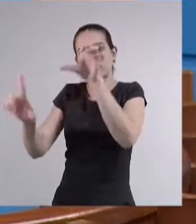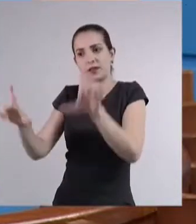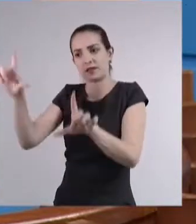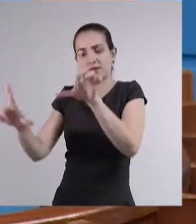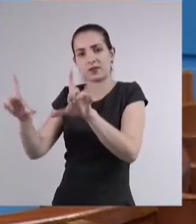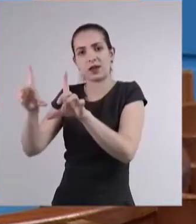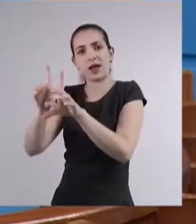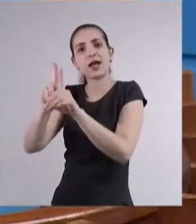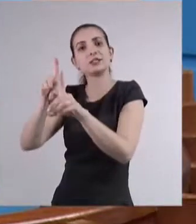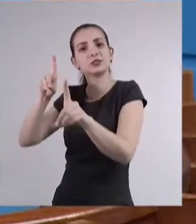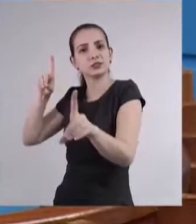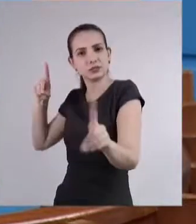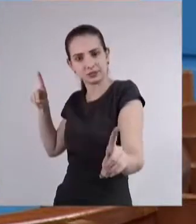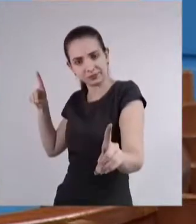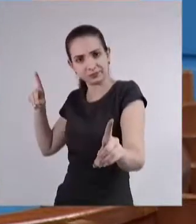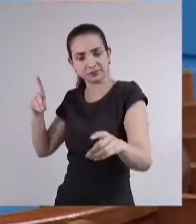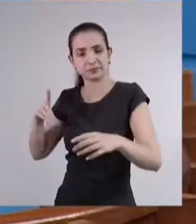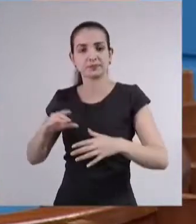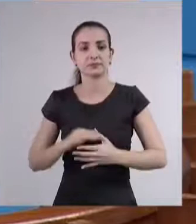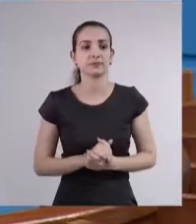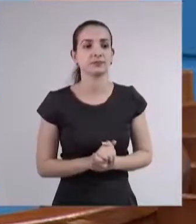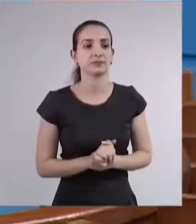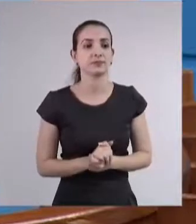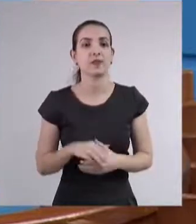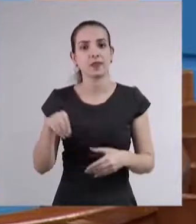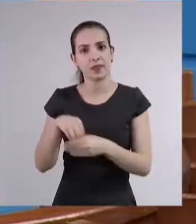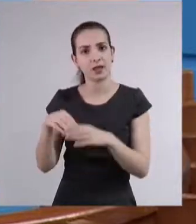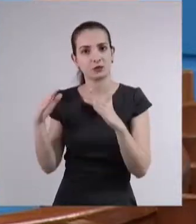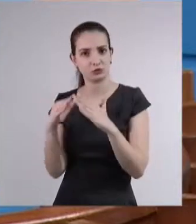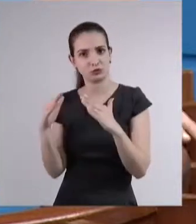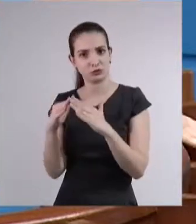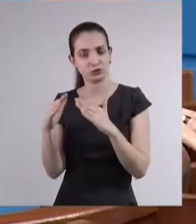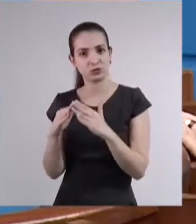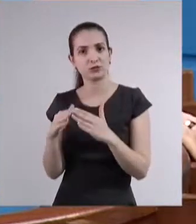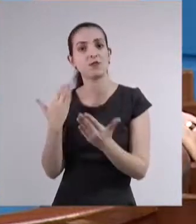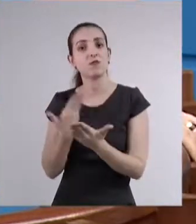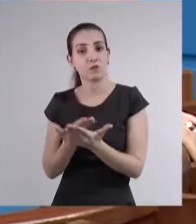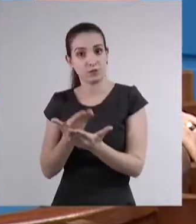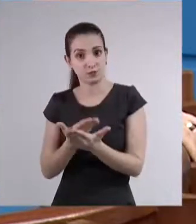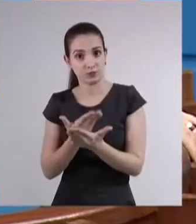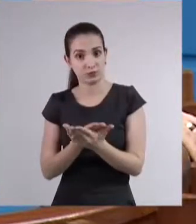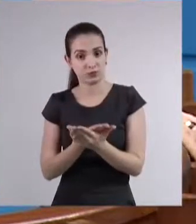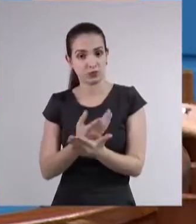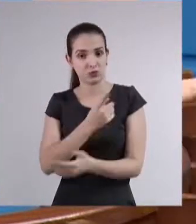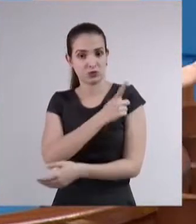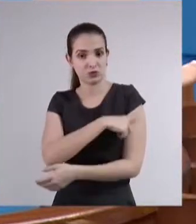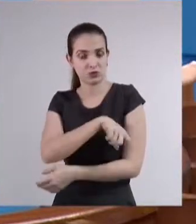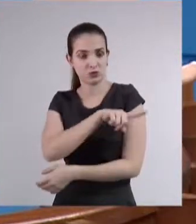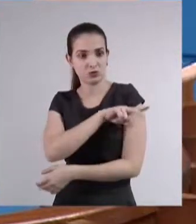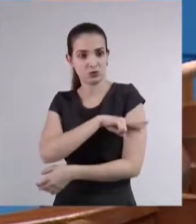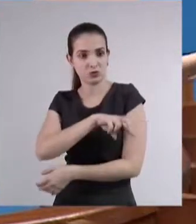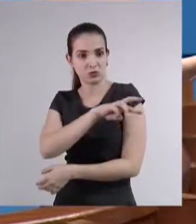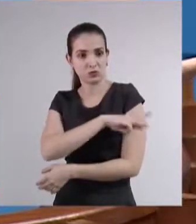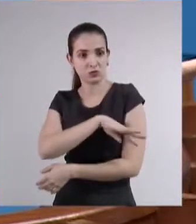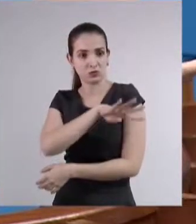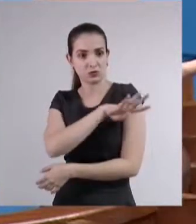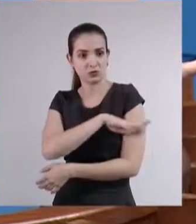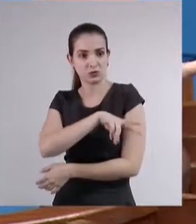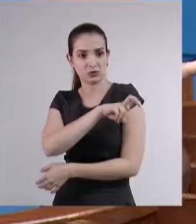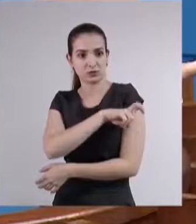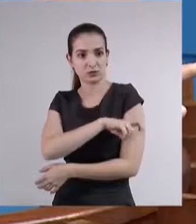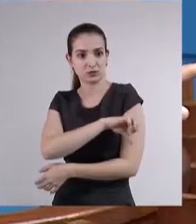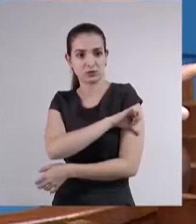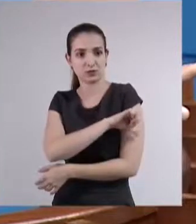Lá no computadorzinho em casa, vai fazer ensino fundamental. Permite uma parte, deputado? Essa é uma proposta que